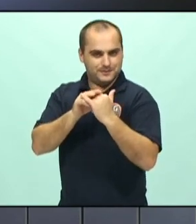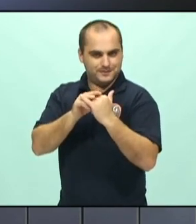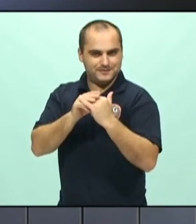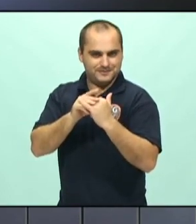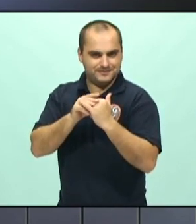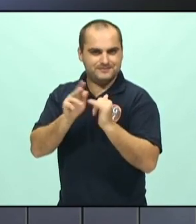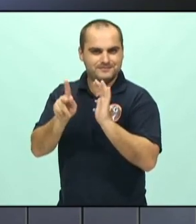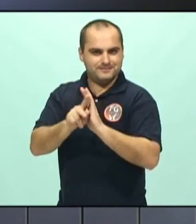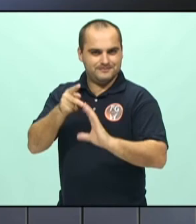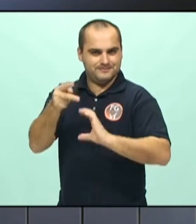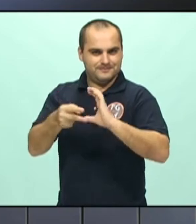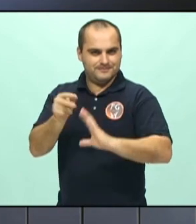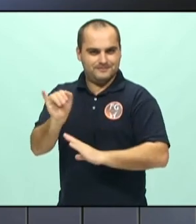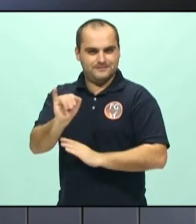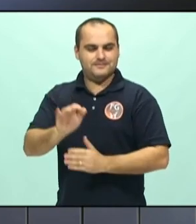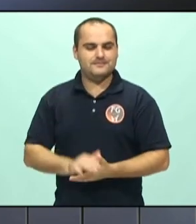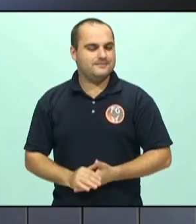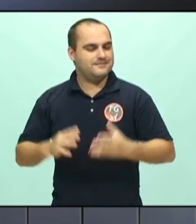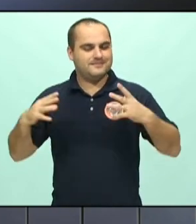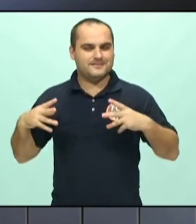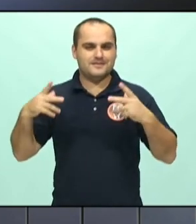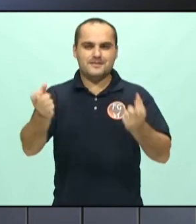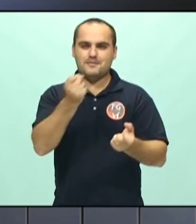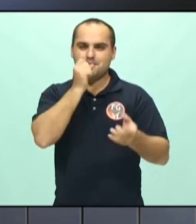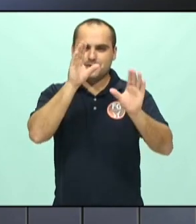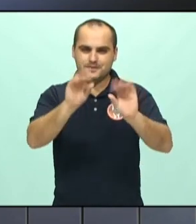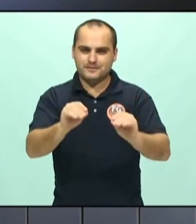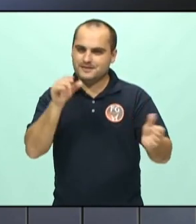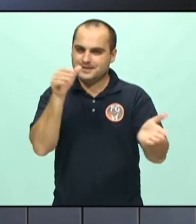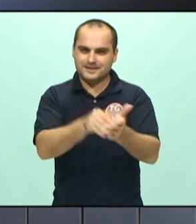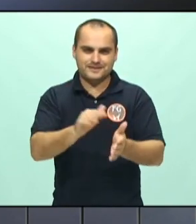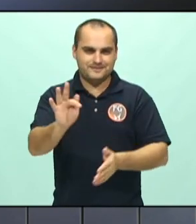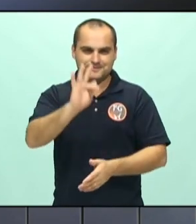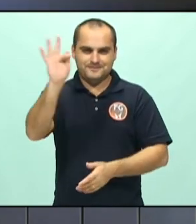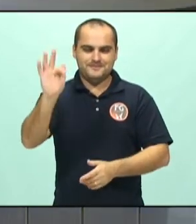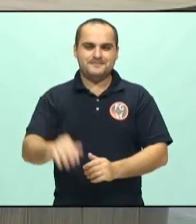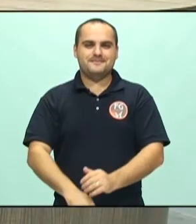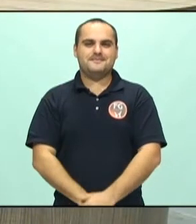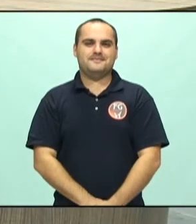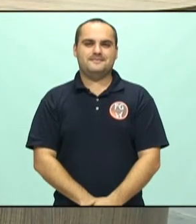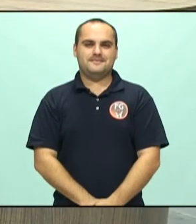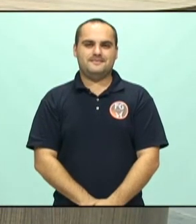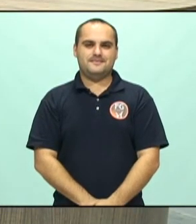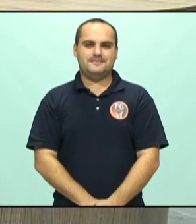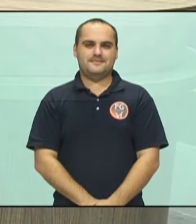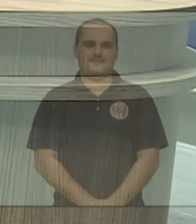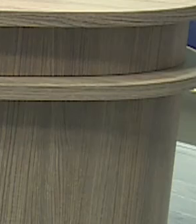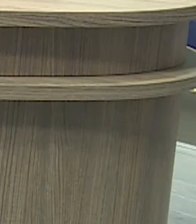Itajaí no YouTube. Para todos, uma boa noite e até a próxima.